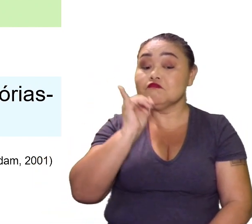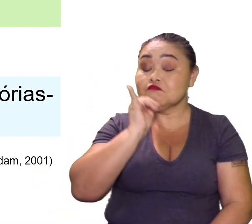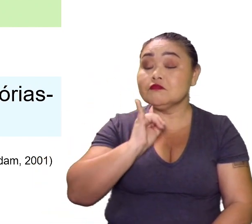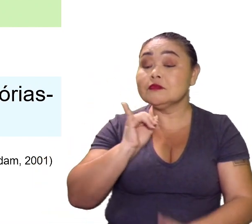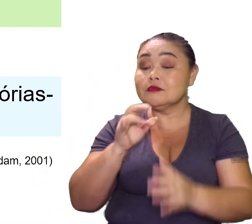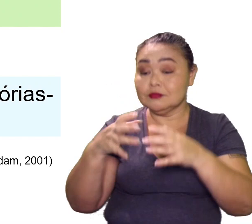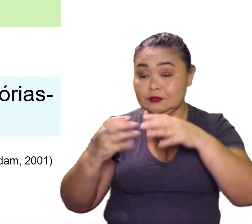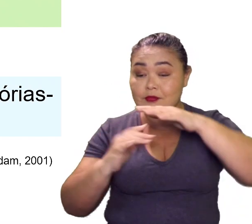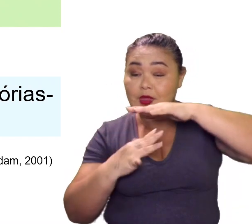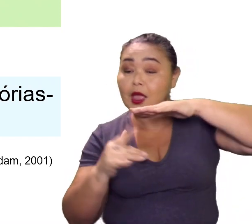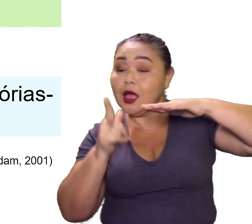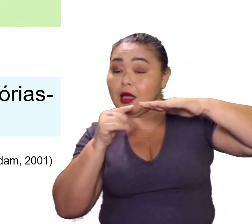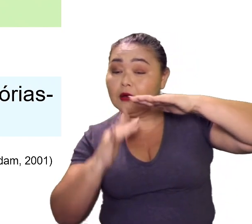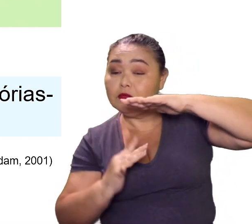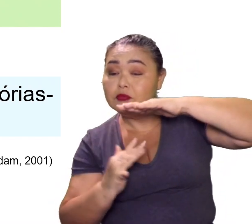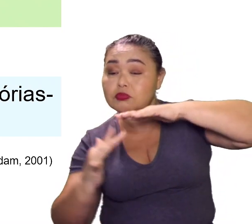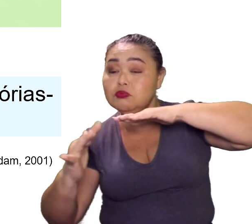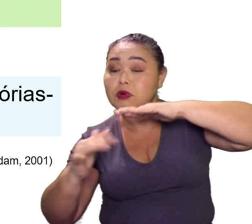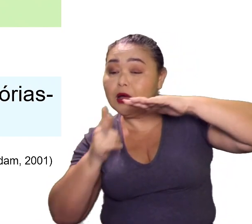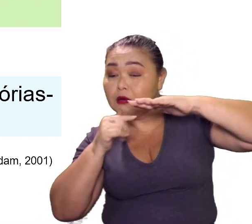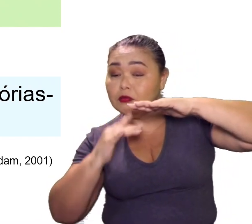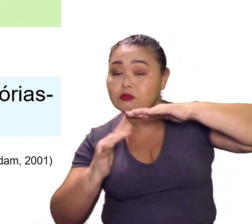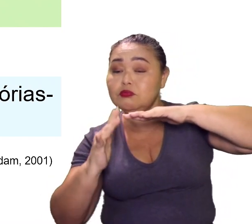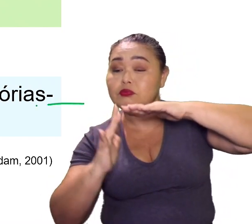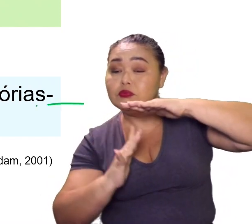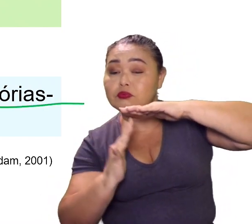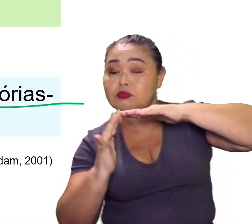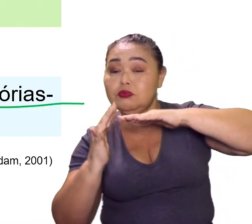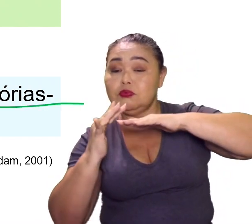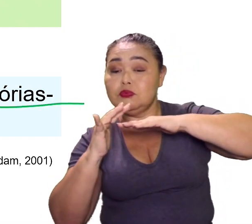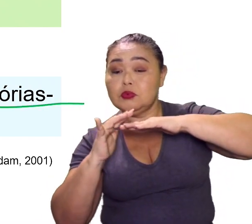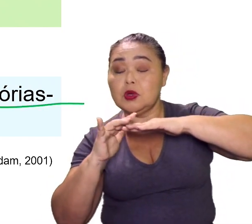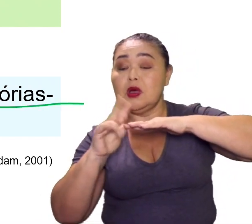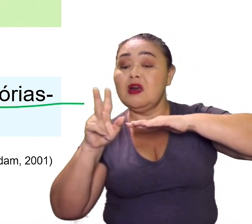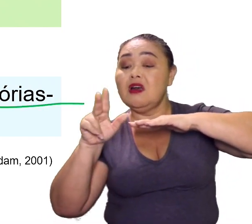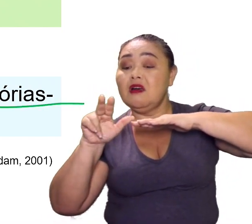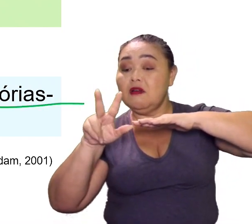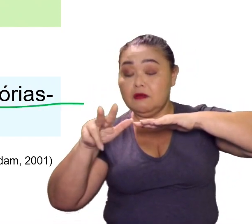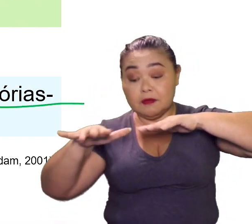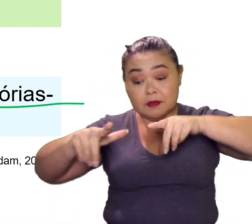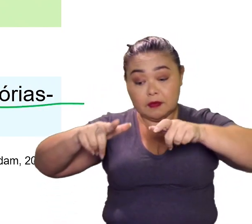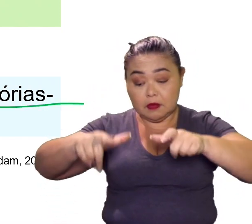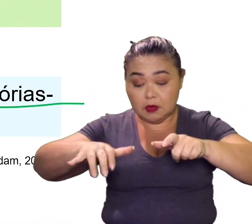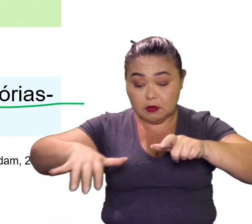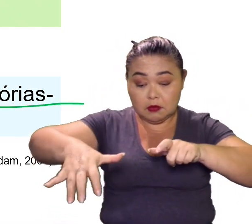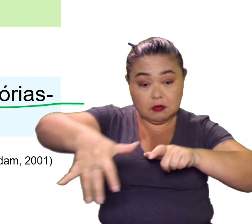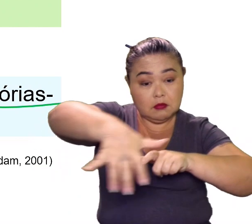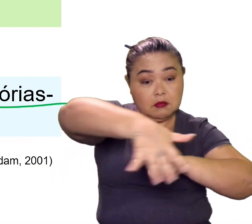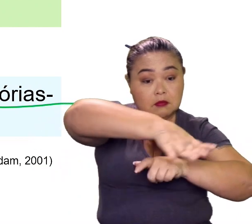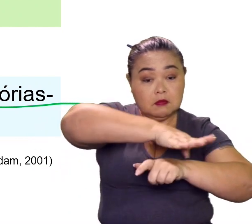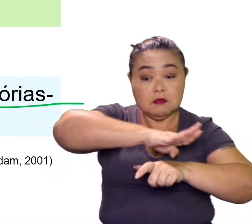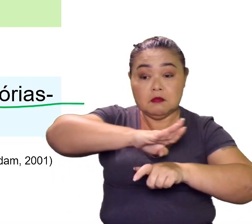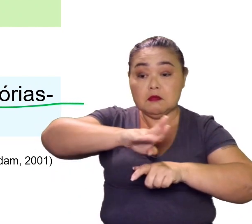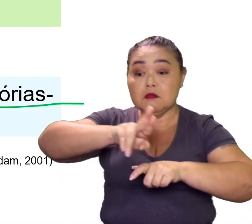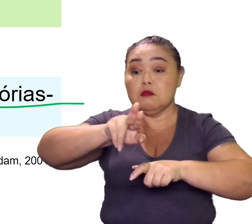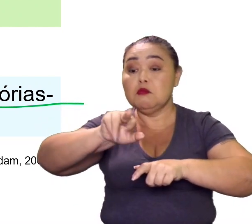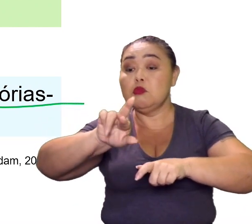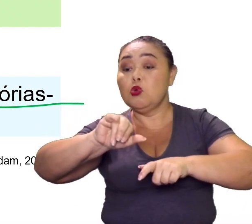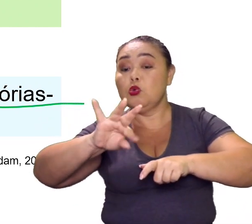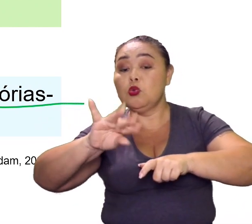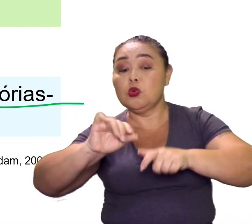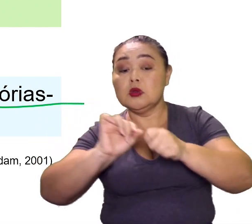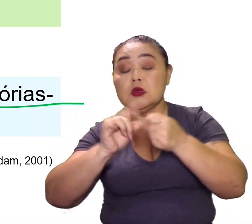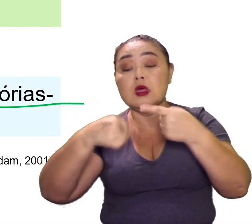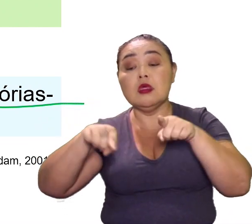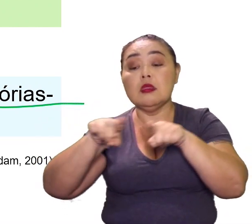dessas espécies de igapó são vitórias régias, buriti, orquídeas